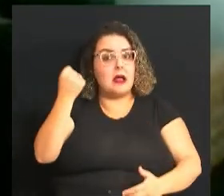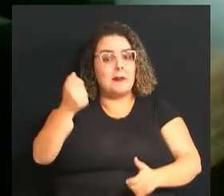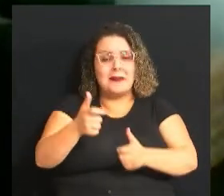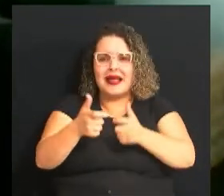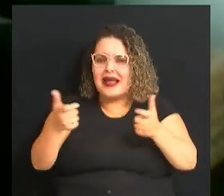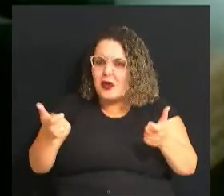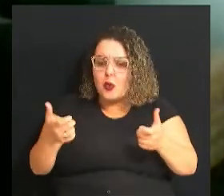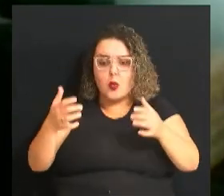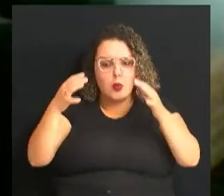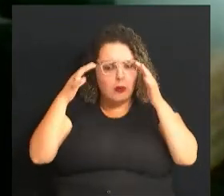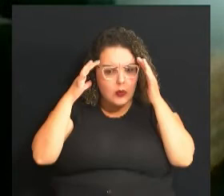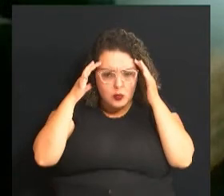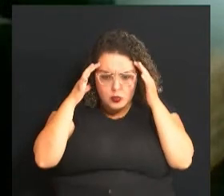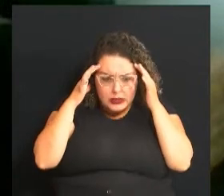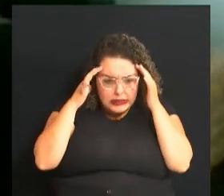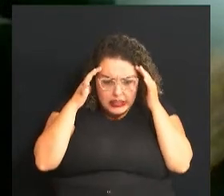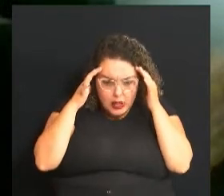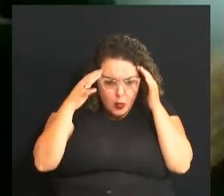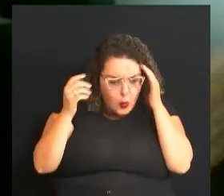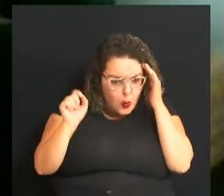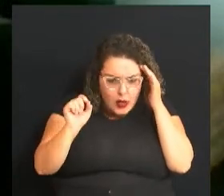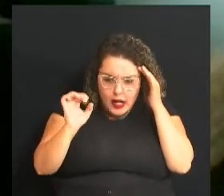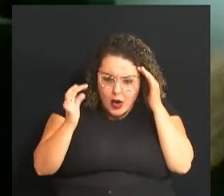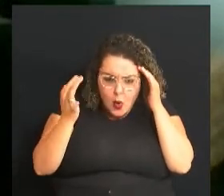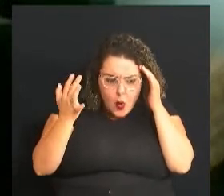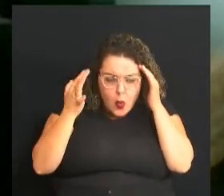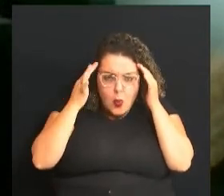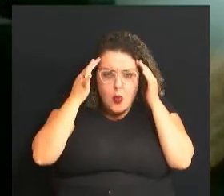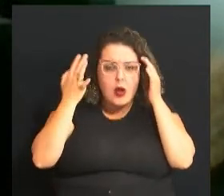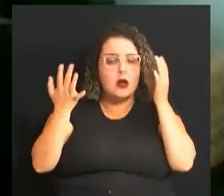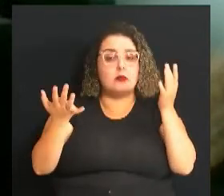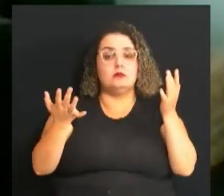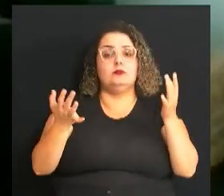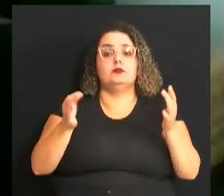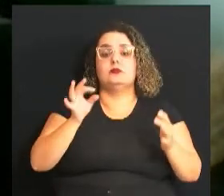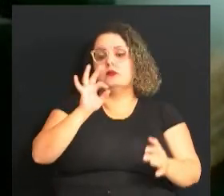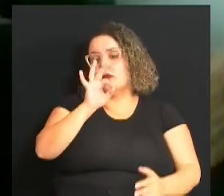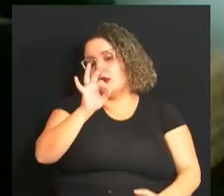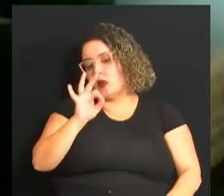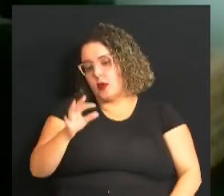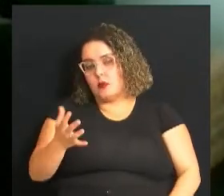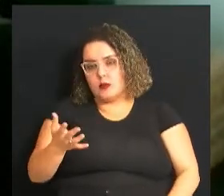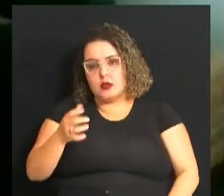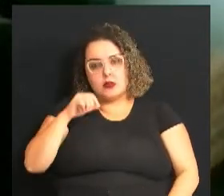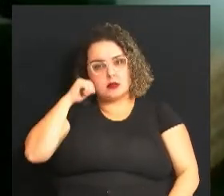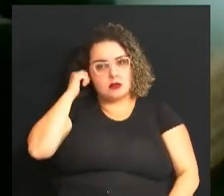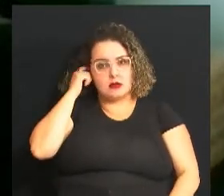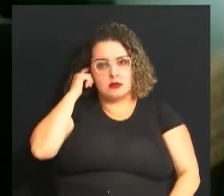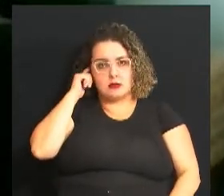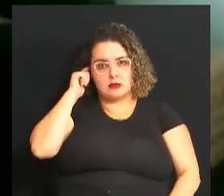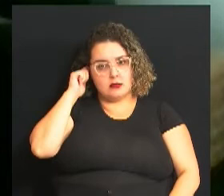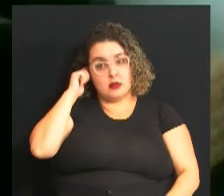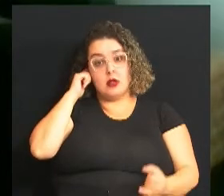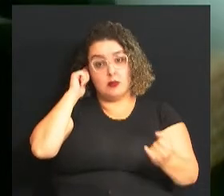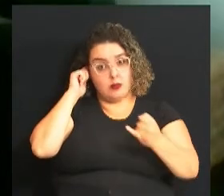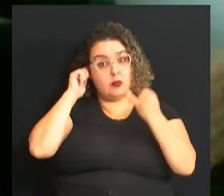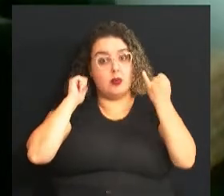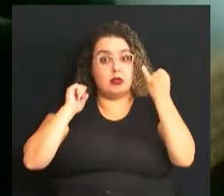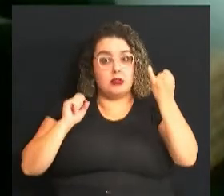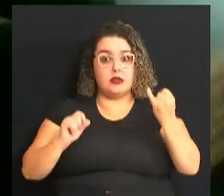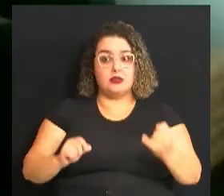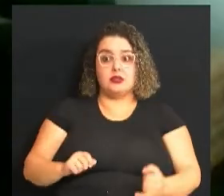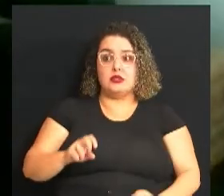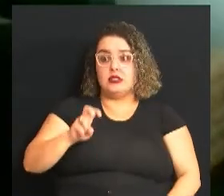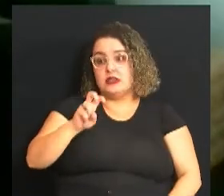que acontecia? Um percentual não desprezível, em torno de 5%, 6%